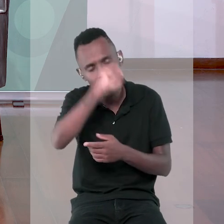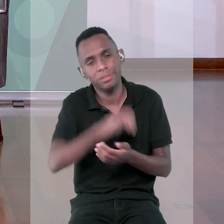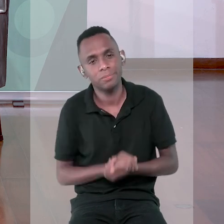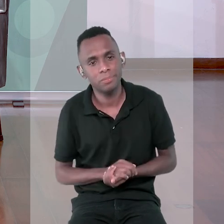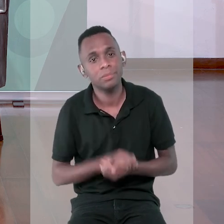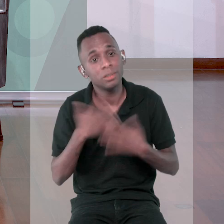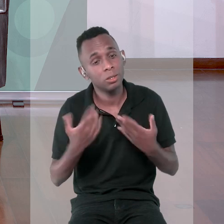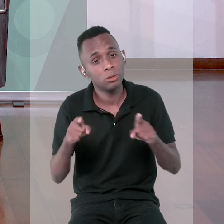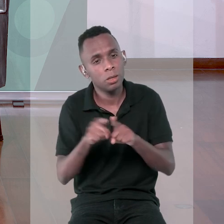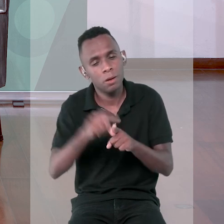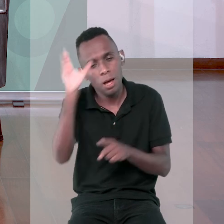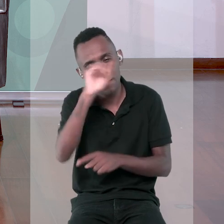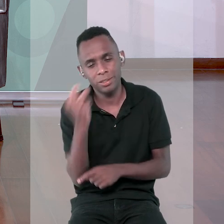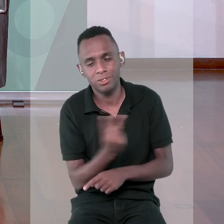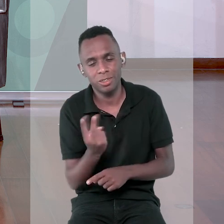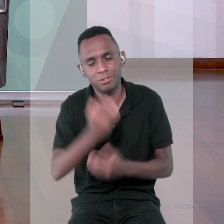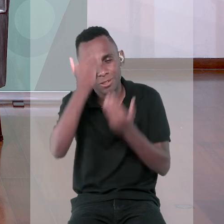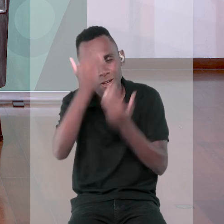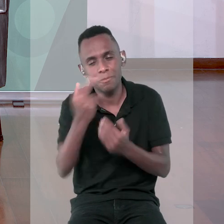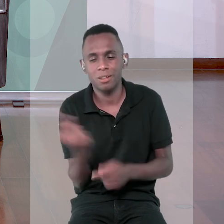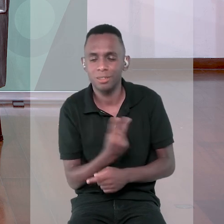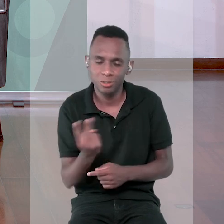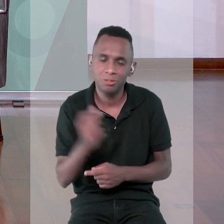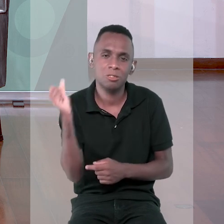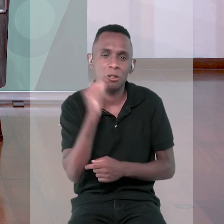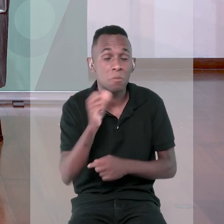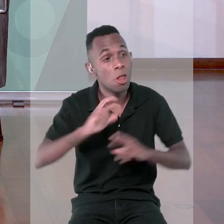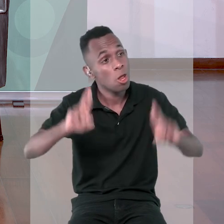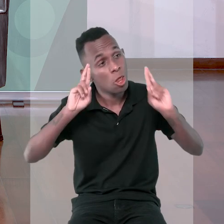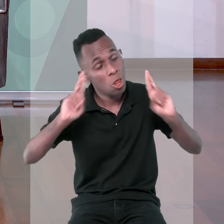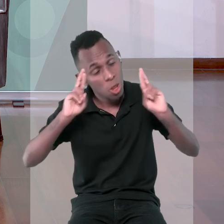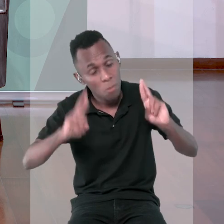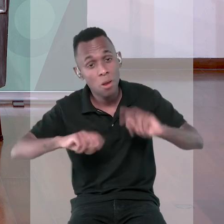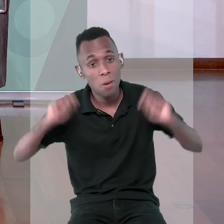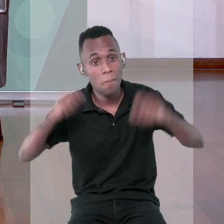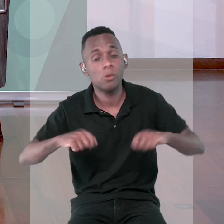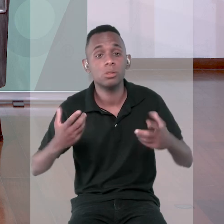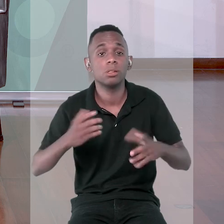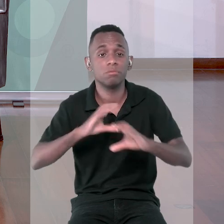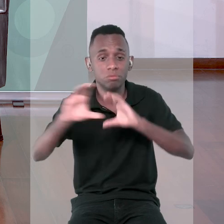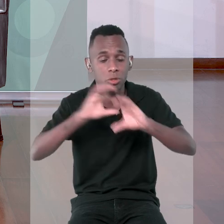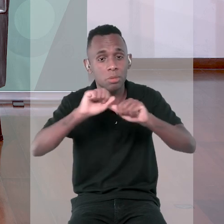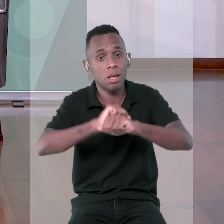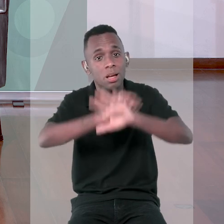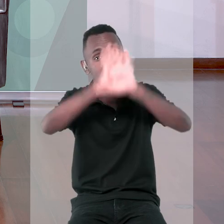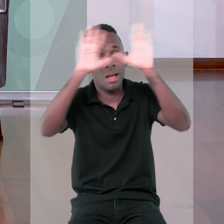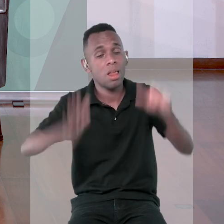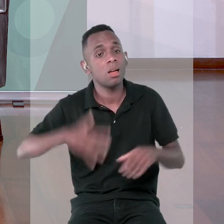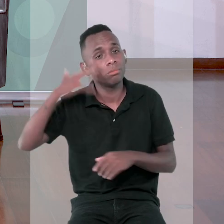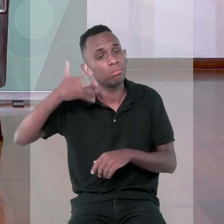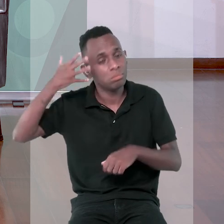isso. Eu também aprendi muito com elas. E agradeço essas duas mulheres. Espero poder comunicar com clareza, né, levar